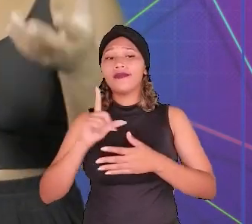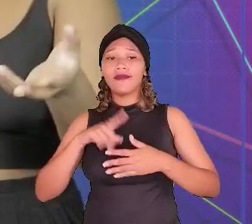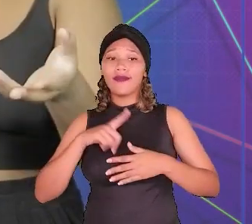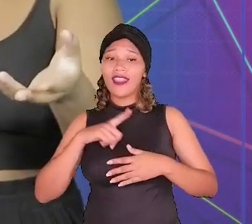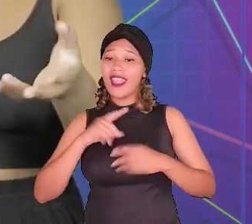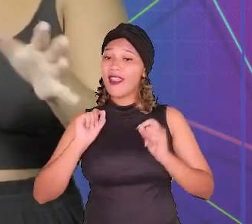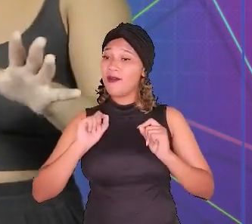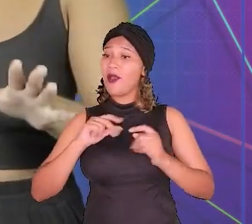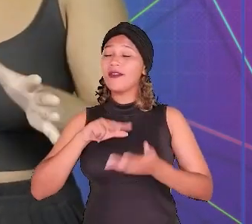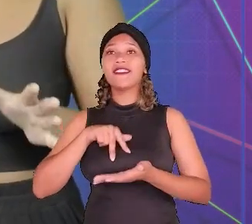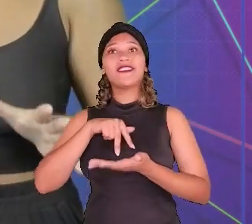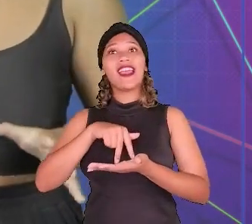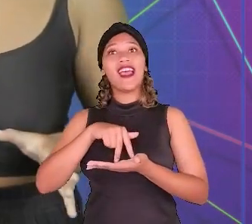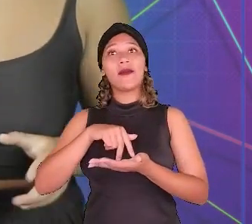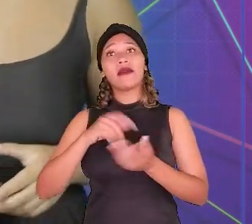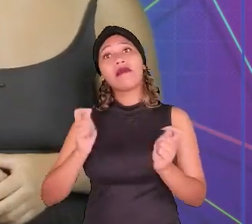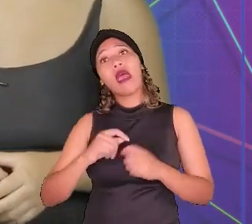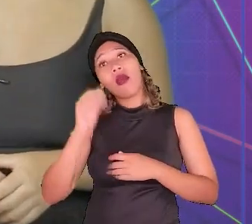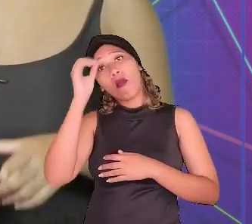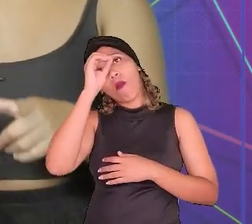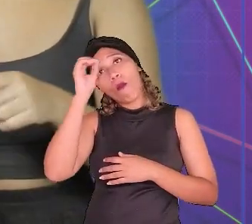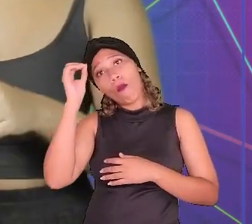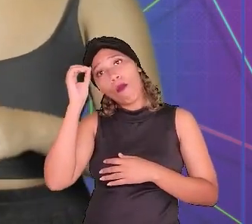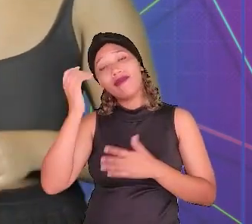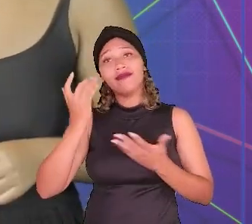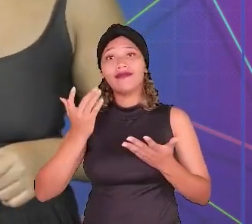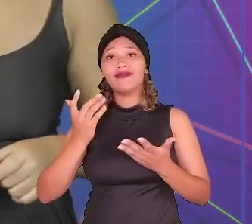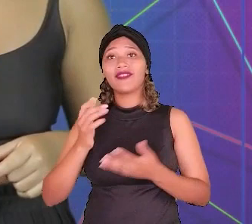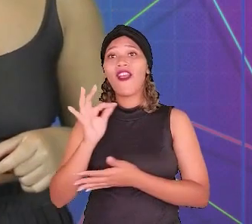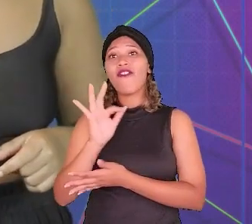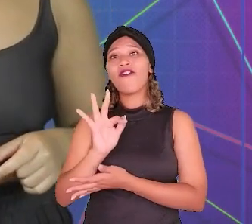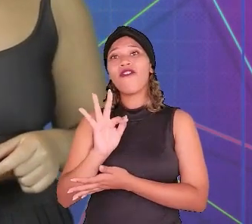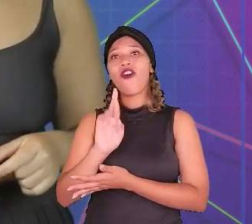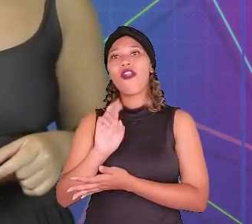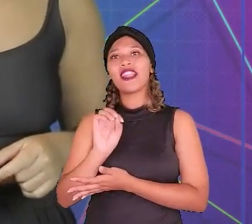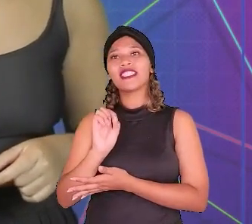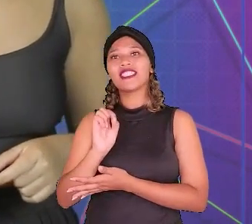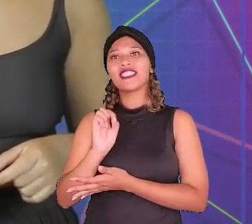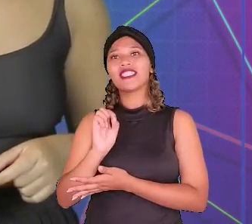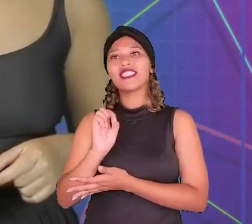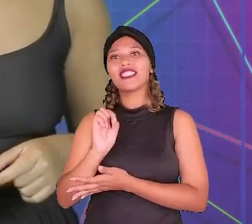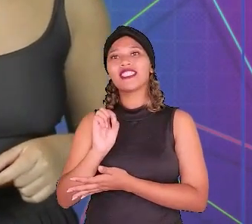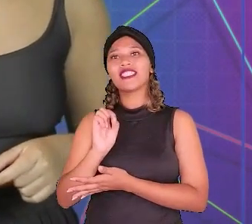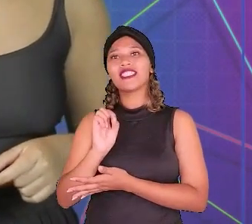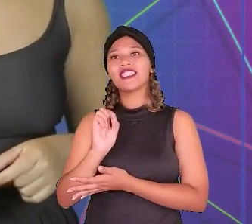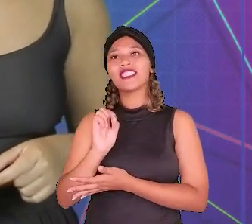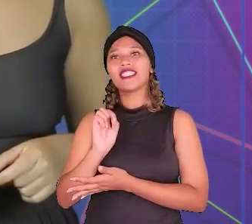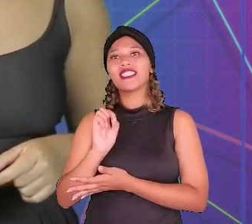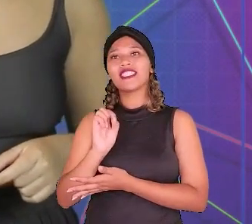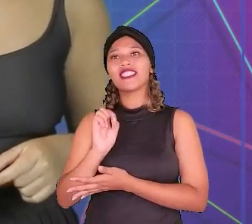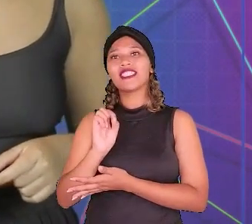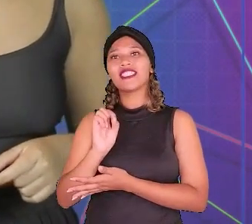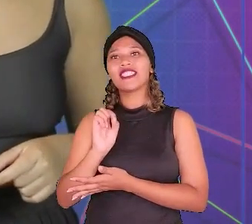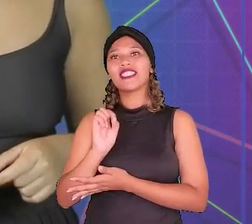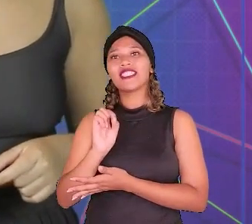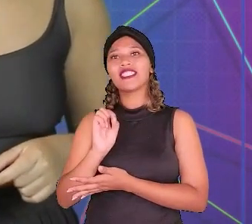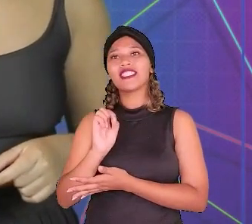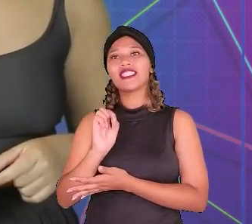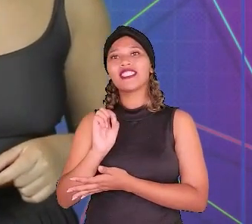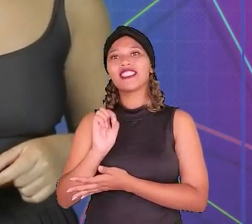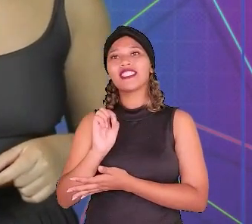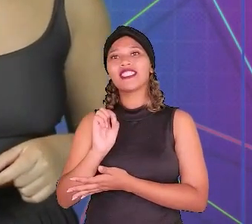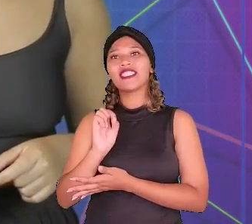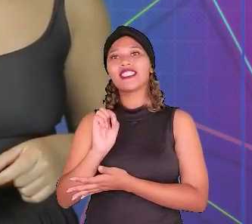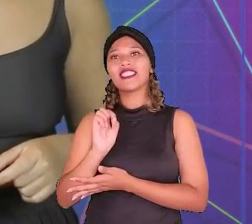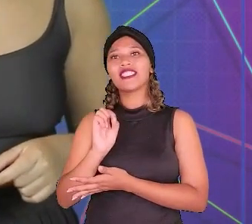É espontâneo, mas pode ser ingênuo. Um exemplo pode ser Forrest Gump. Imagem de Forrest Gump, personagem vivido por Tom